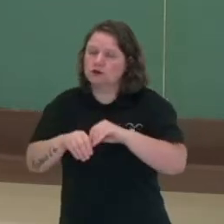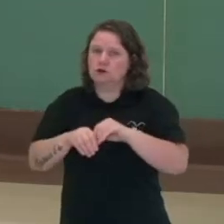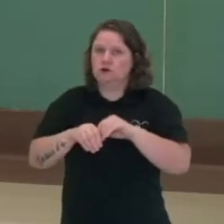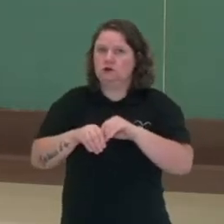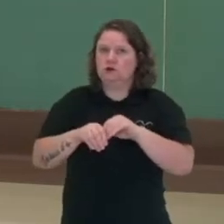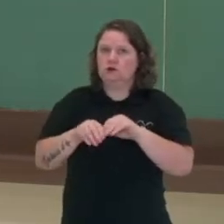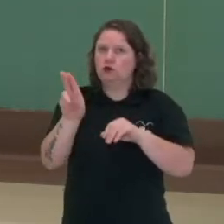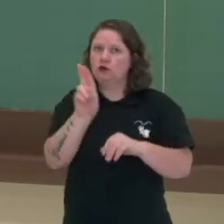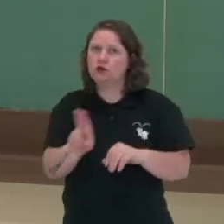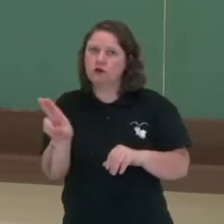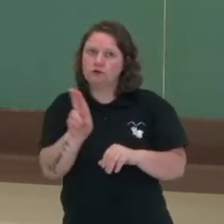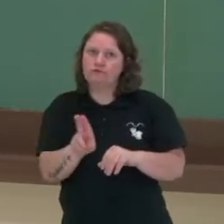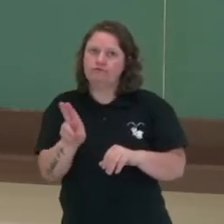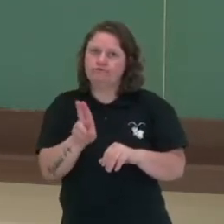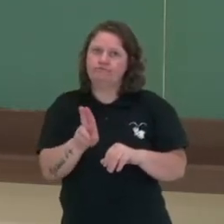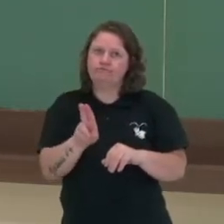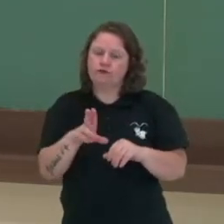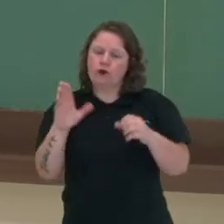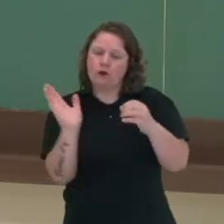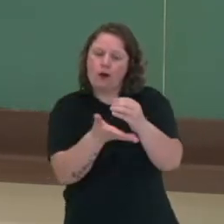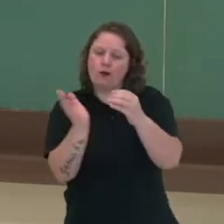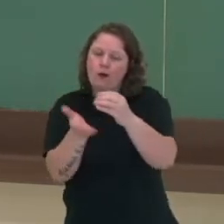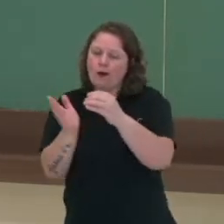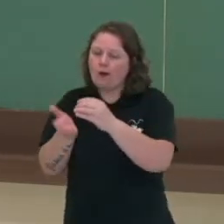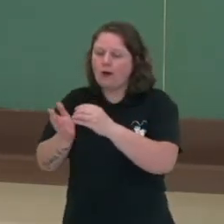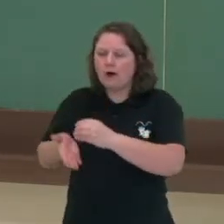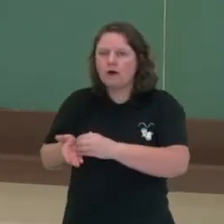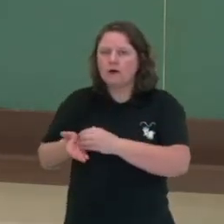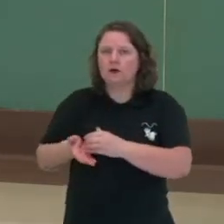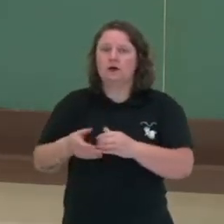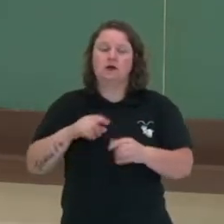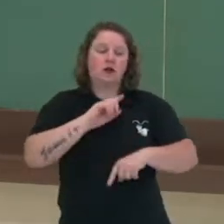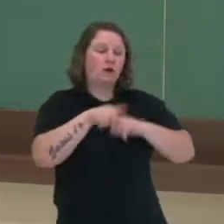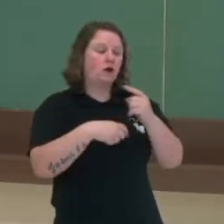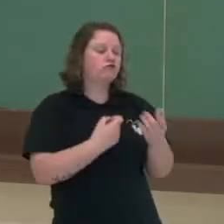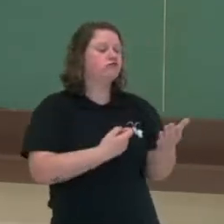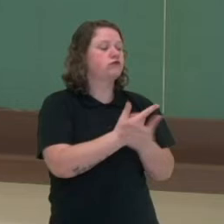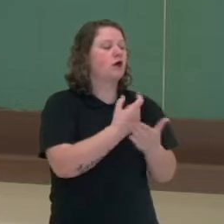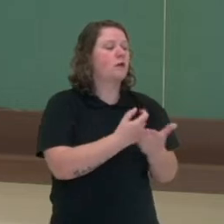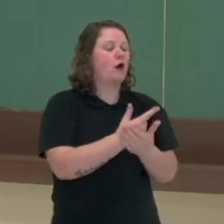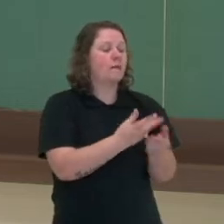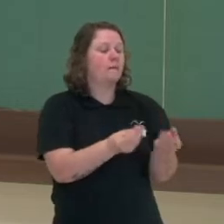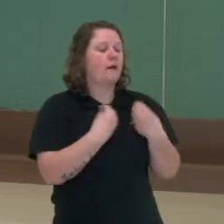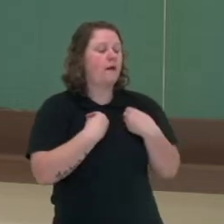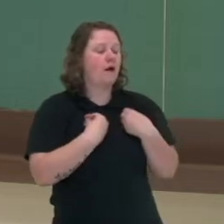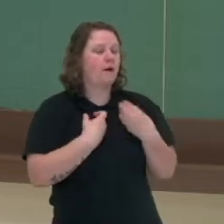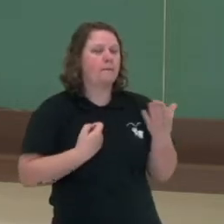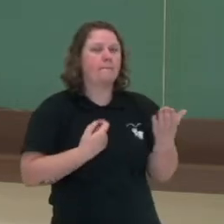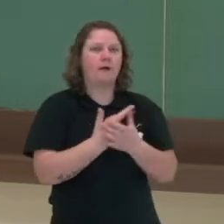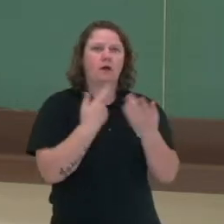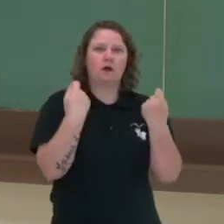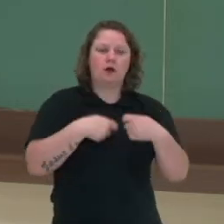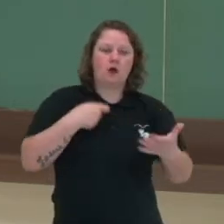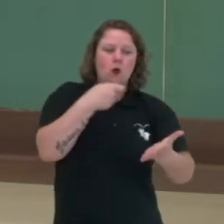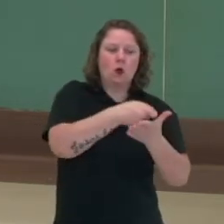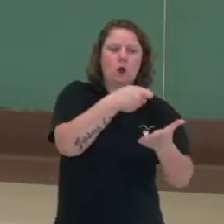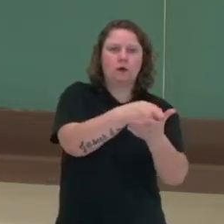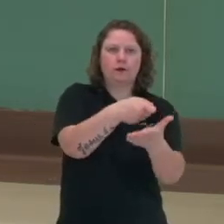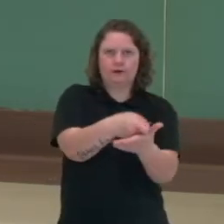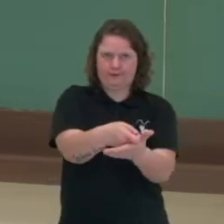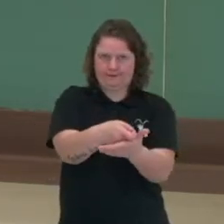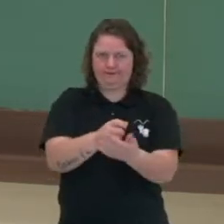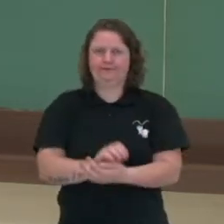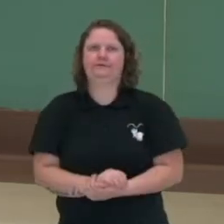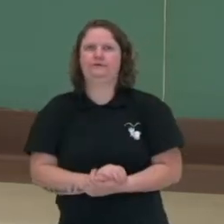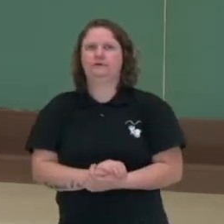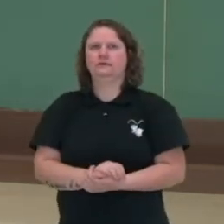inclusive, uma seção de posse de direitos, de cobrar impostos, por exemplo. E pode ser também terras.